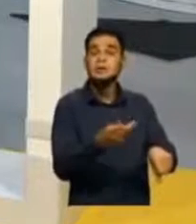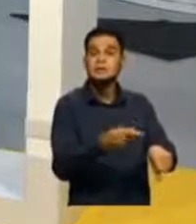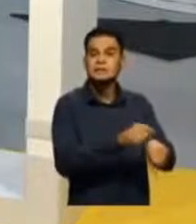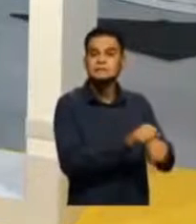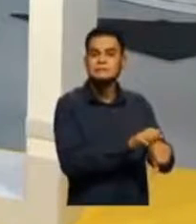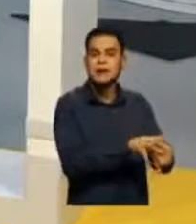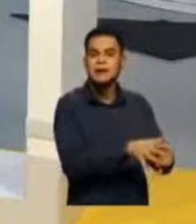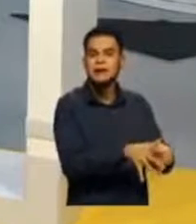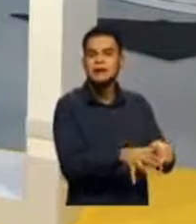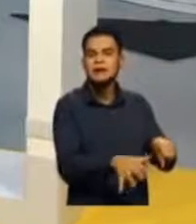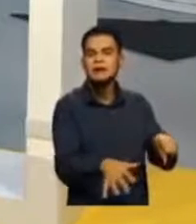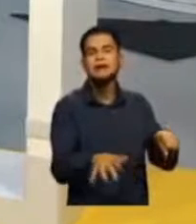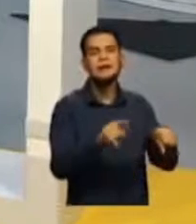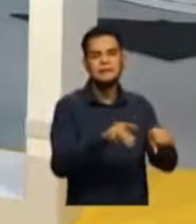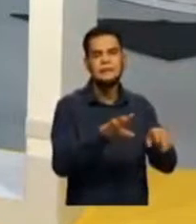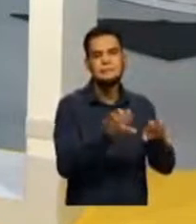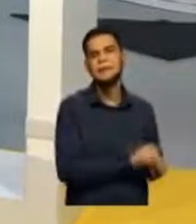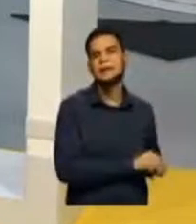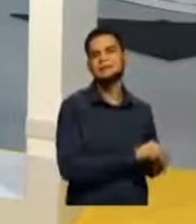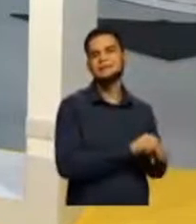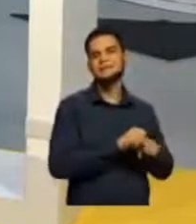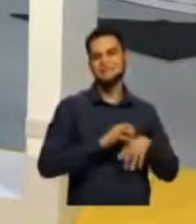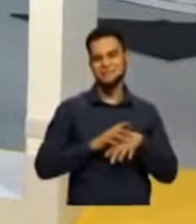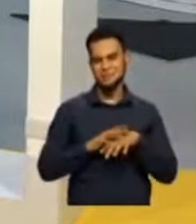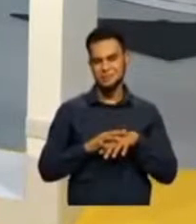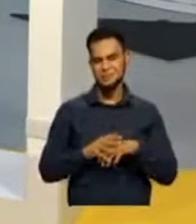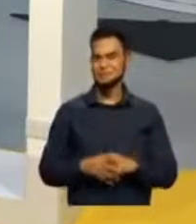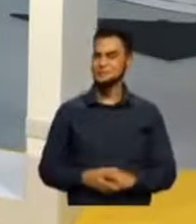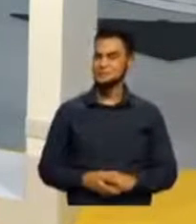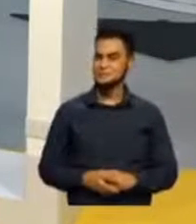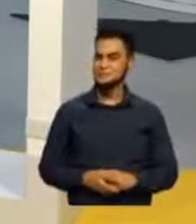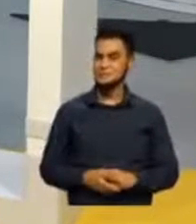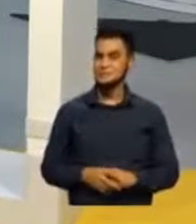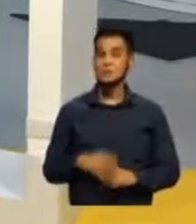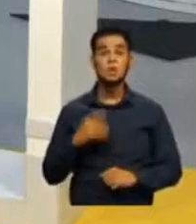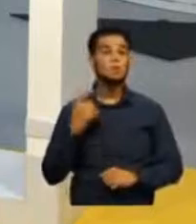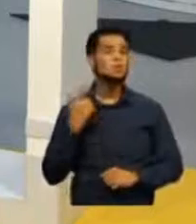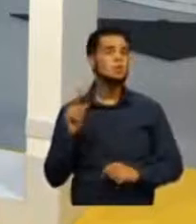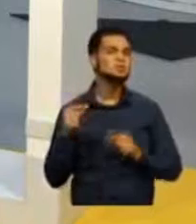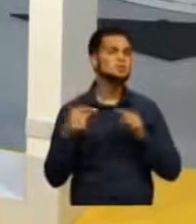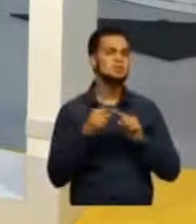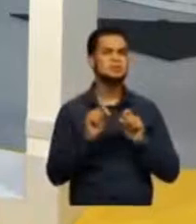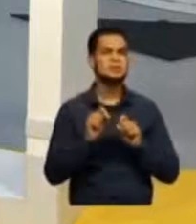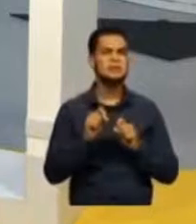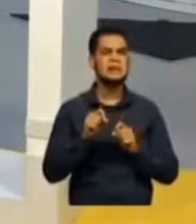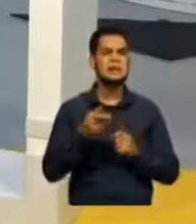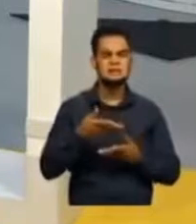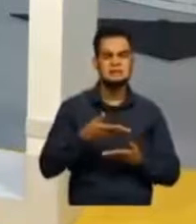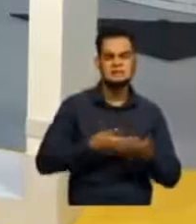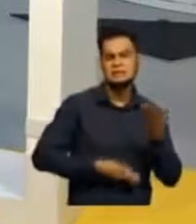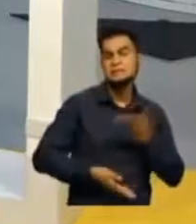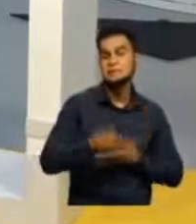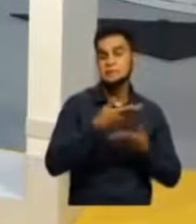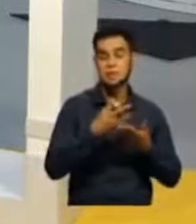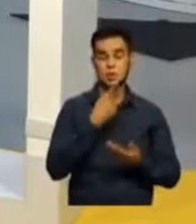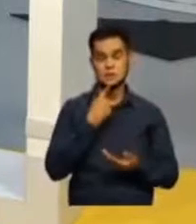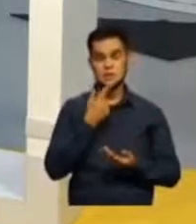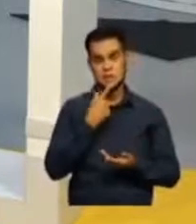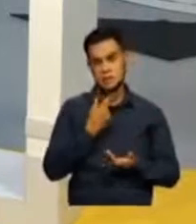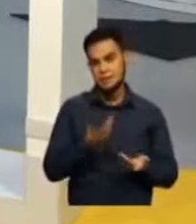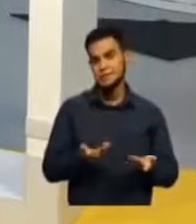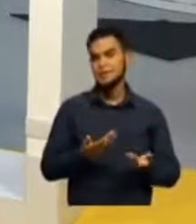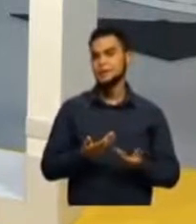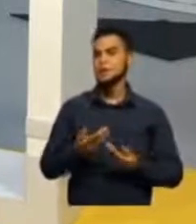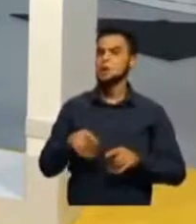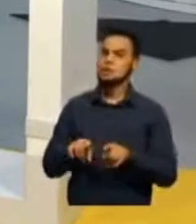infectado. Tem também um outro tipo de transmissão, né, através de transfusões sanguíneas com sangue contaminado, compartilhamento